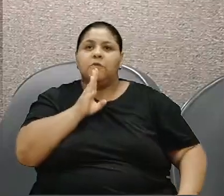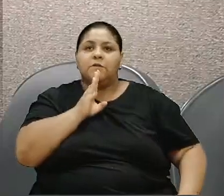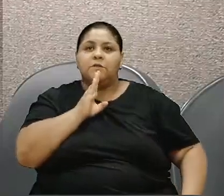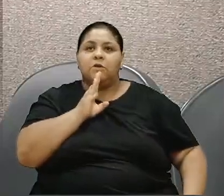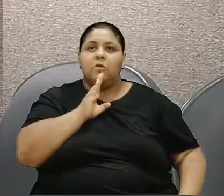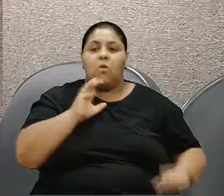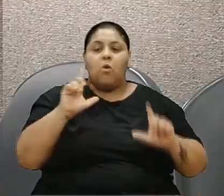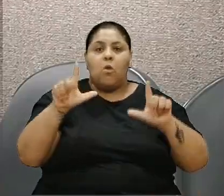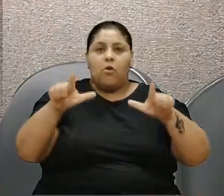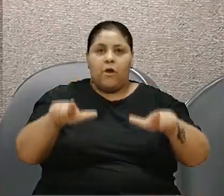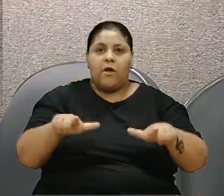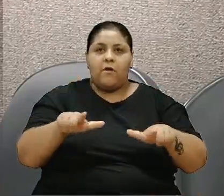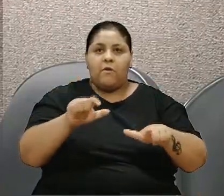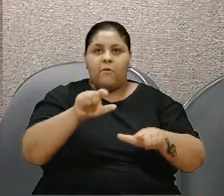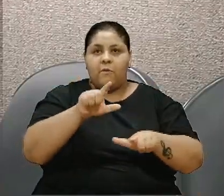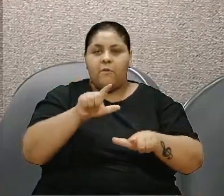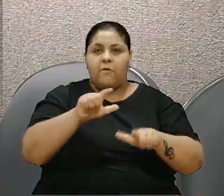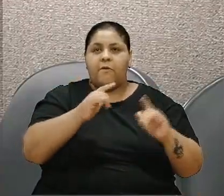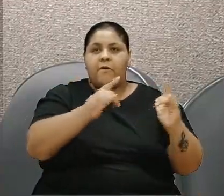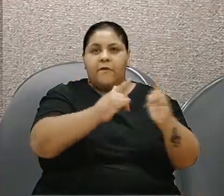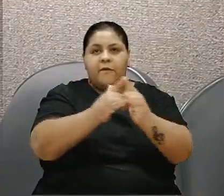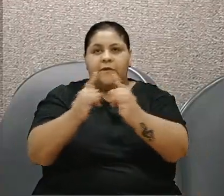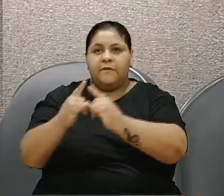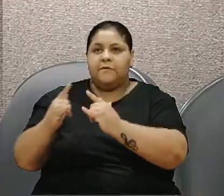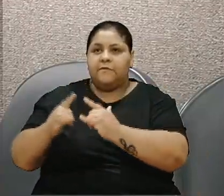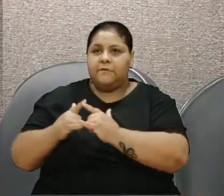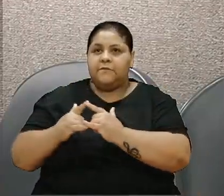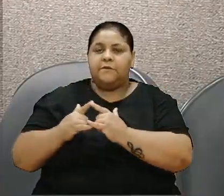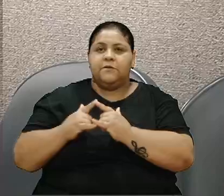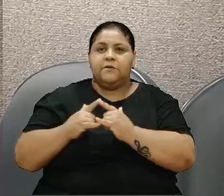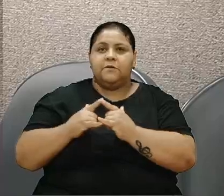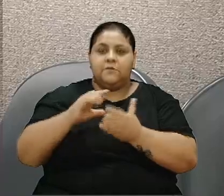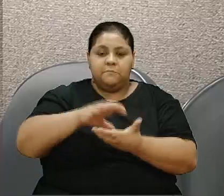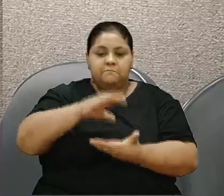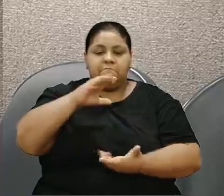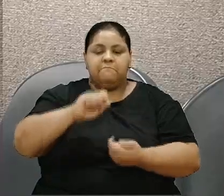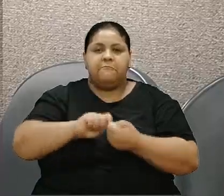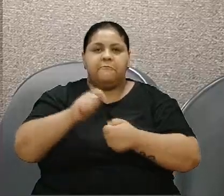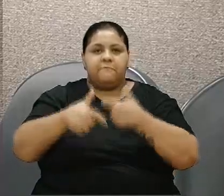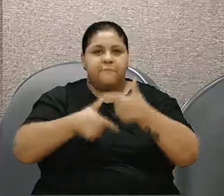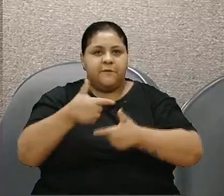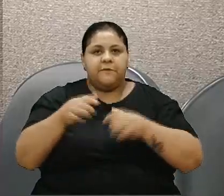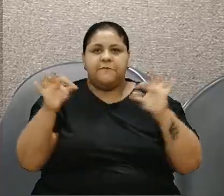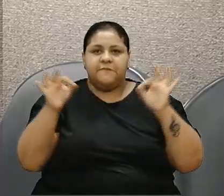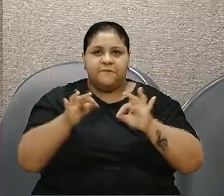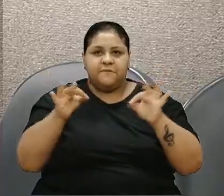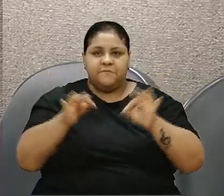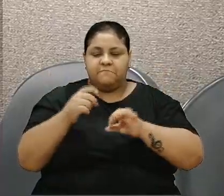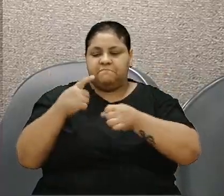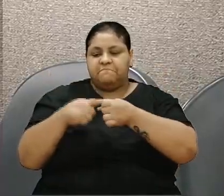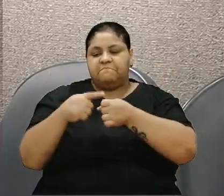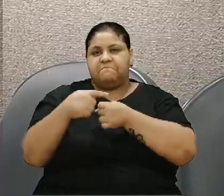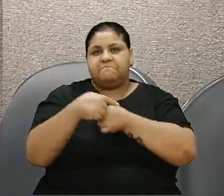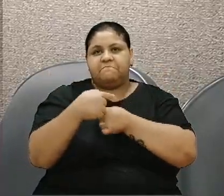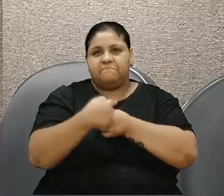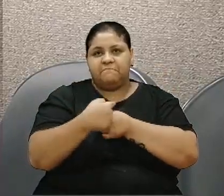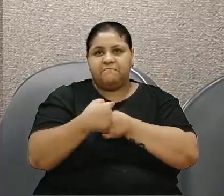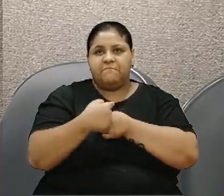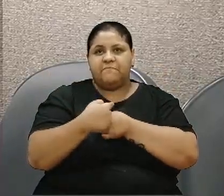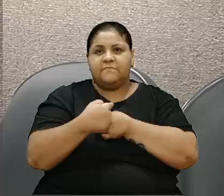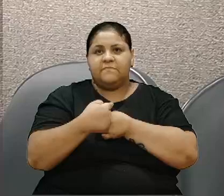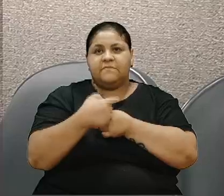instalações dessa ILPI, essa instituição de longa permanência para idosos, que faz um trabalho incrível na cidade, não há 5,